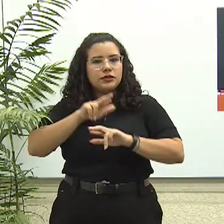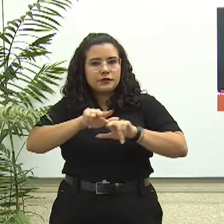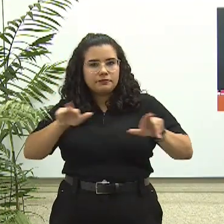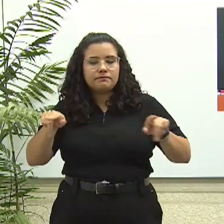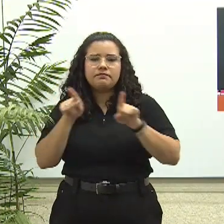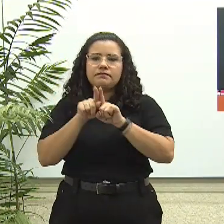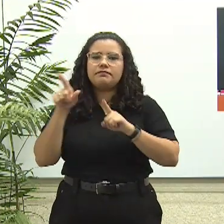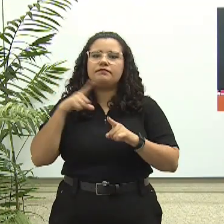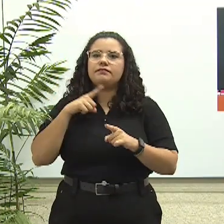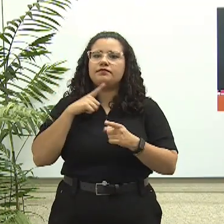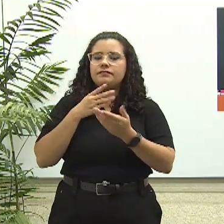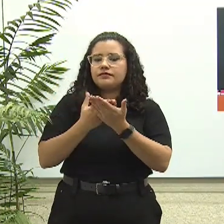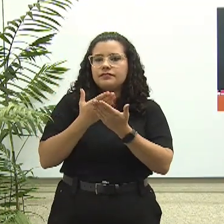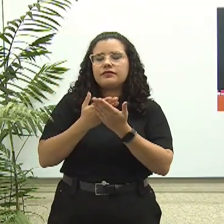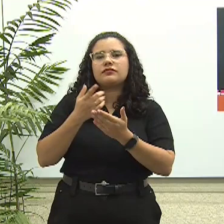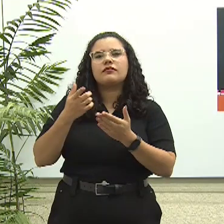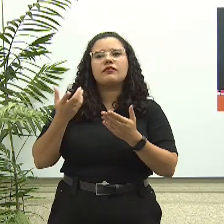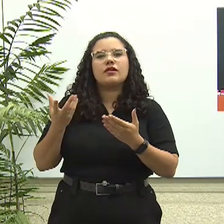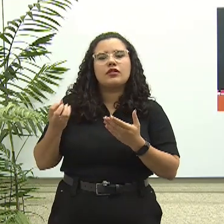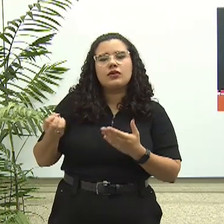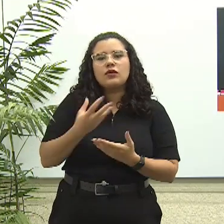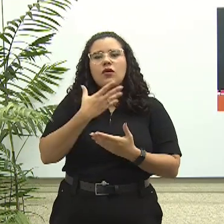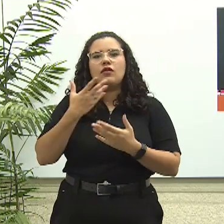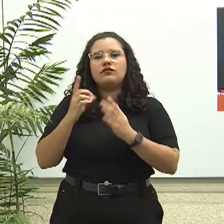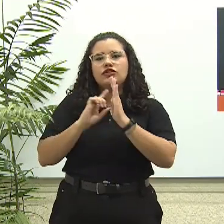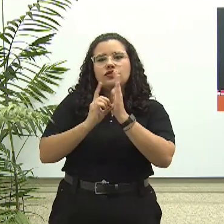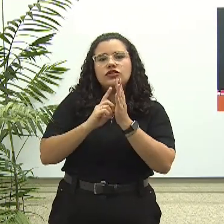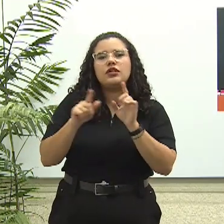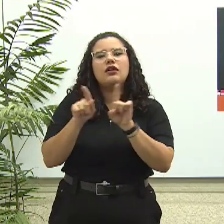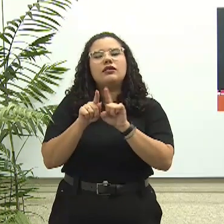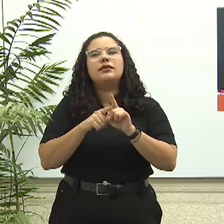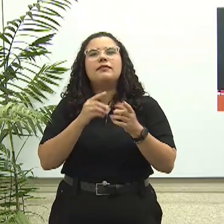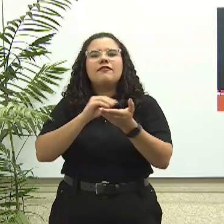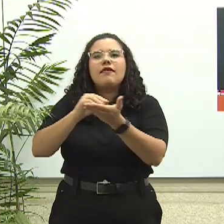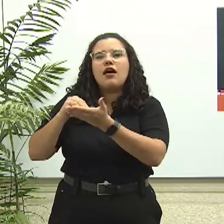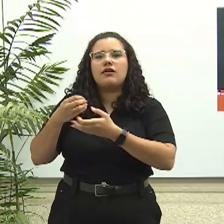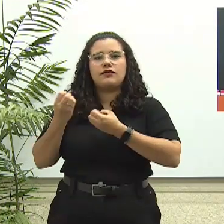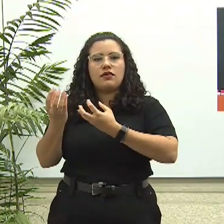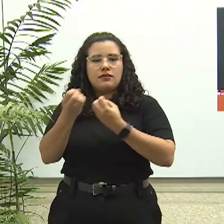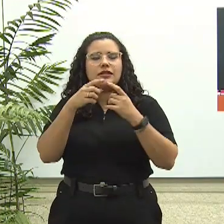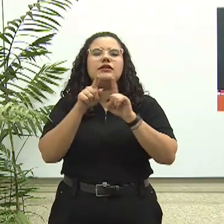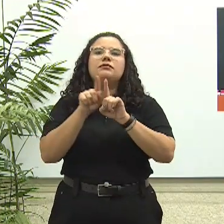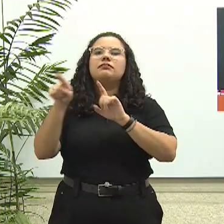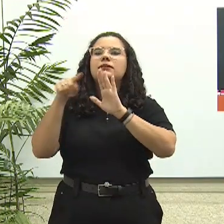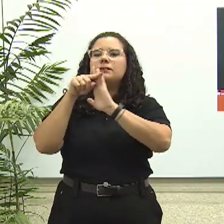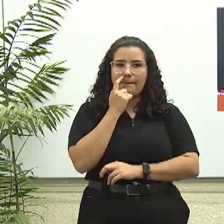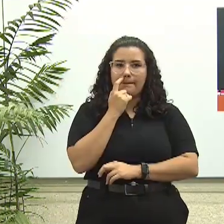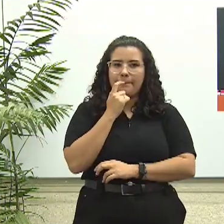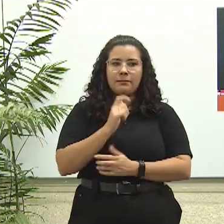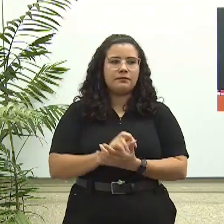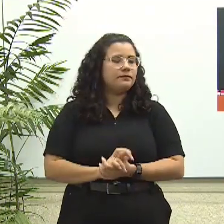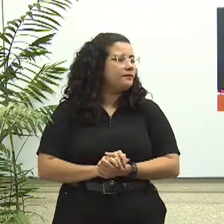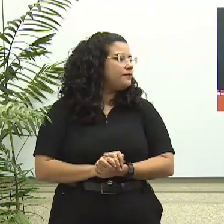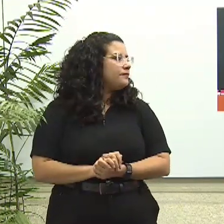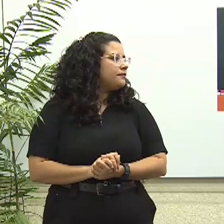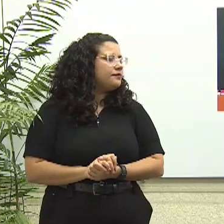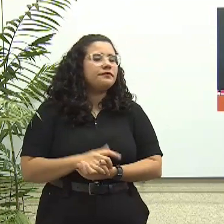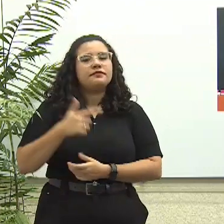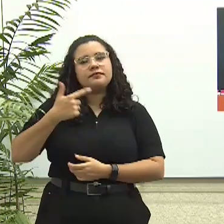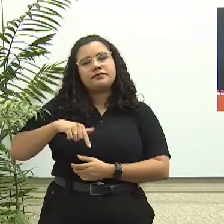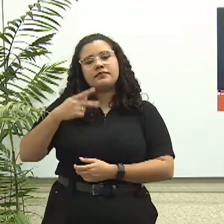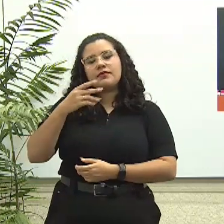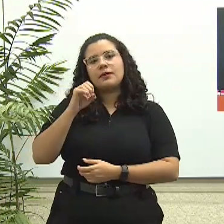de de livros como exclusão digital a miséria da na era da informação e pesquisador do CNPQ e Poliana